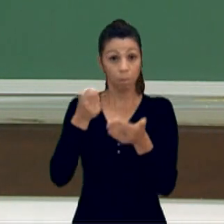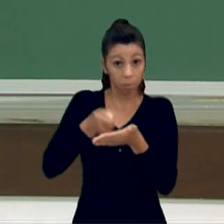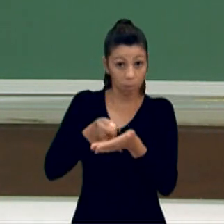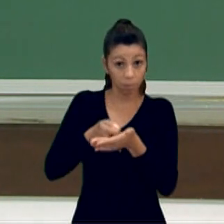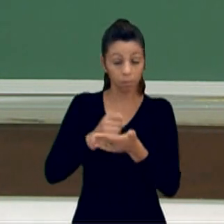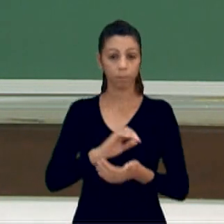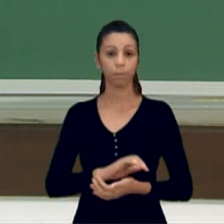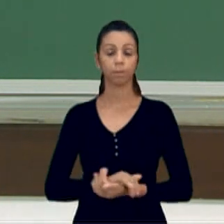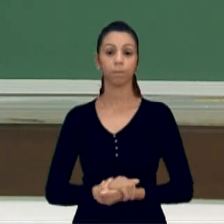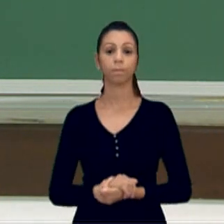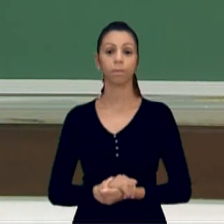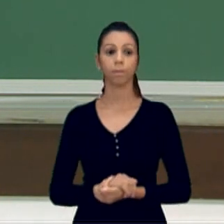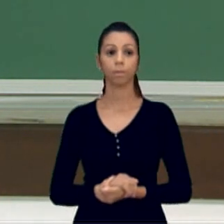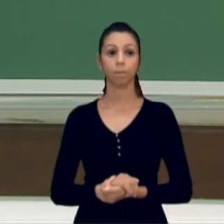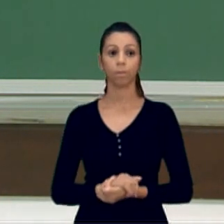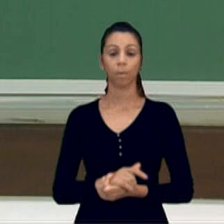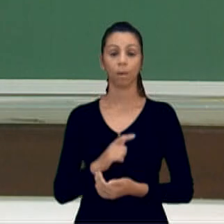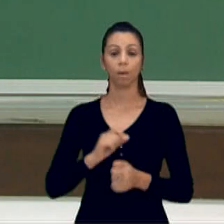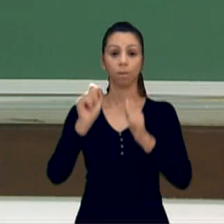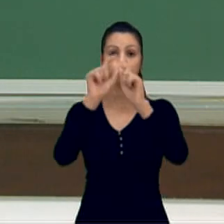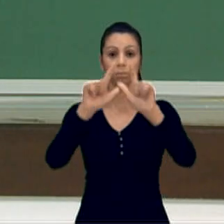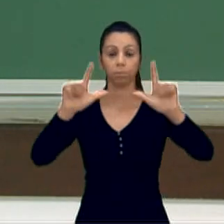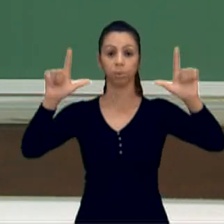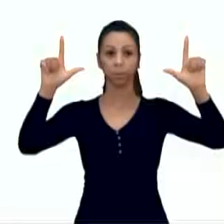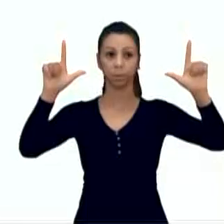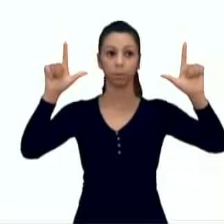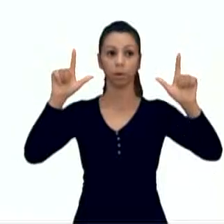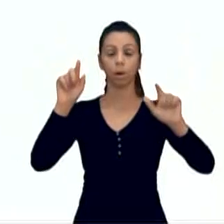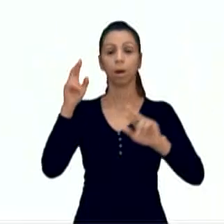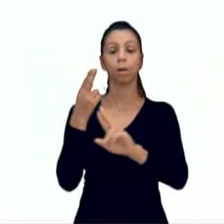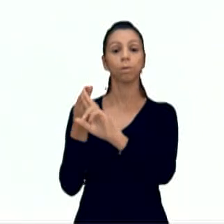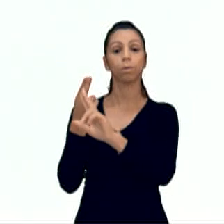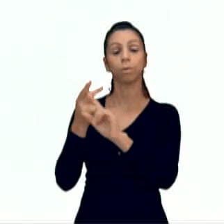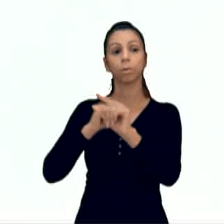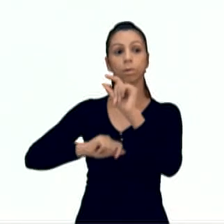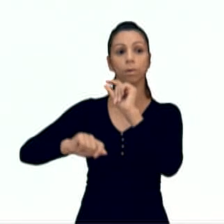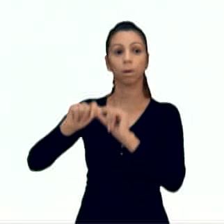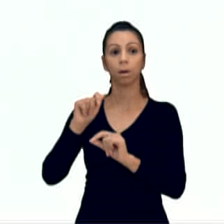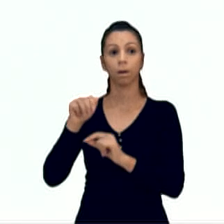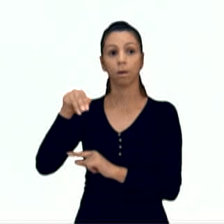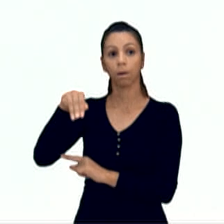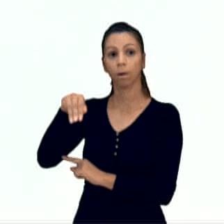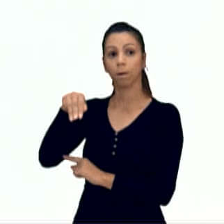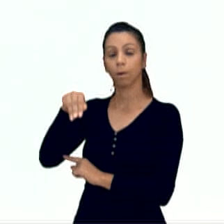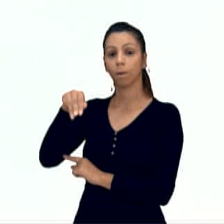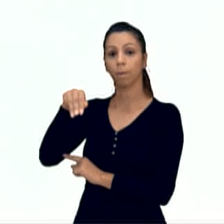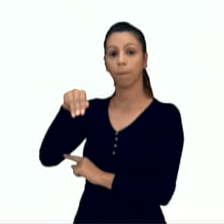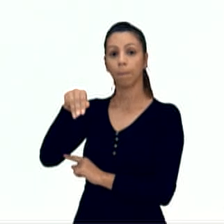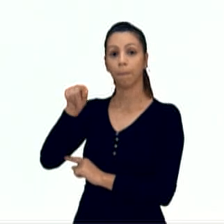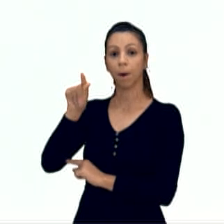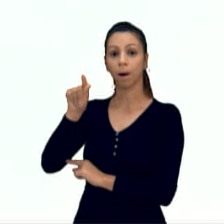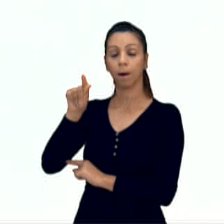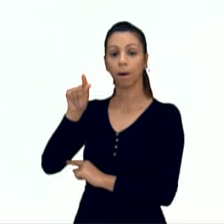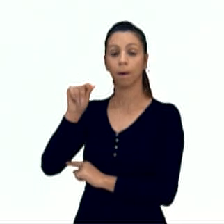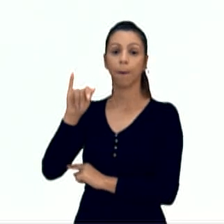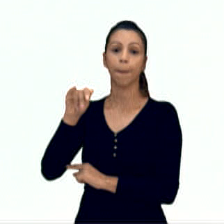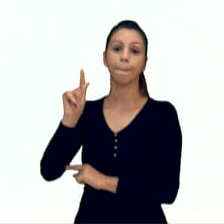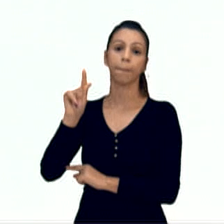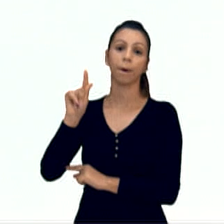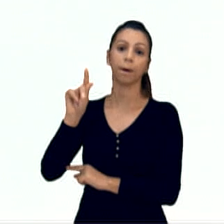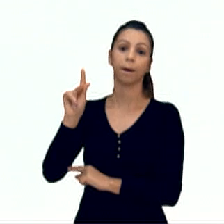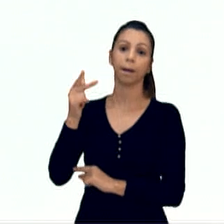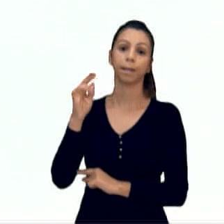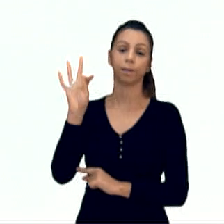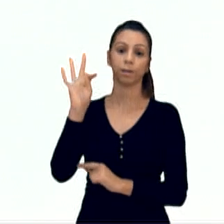E eu trouxe um cartoon que ele usa o might, expressando possibilidade. Então vamos ler lá o cartoon. Ó. Nós temos